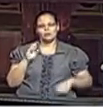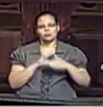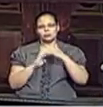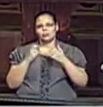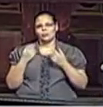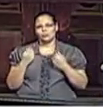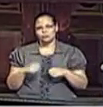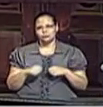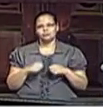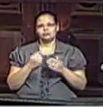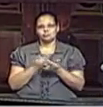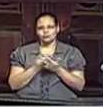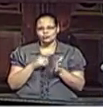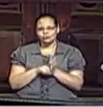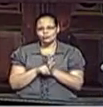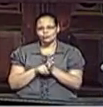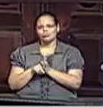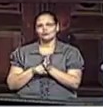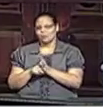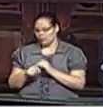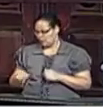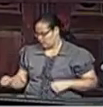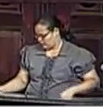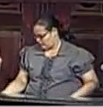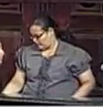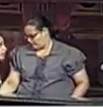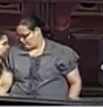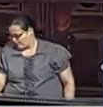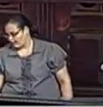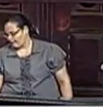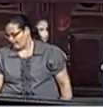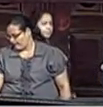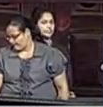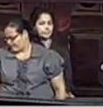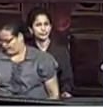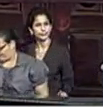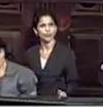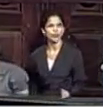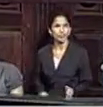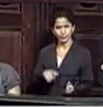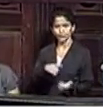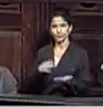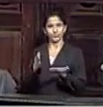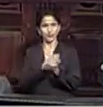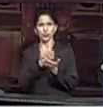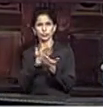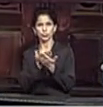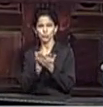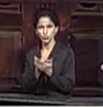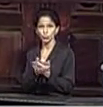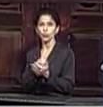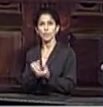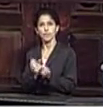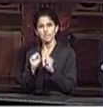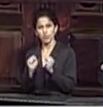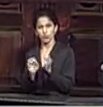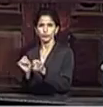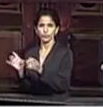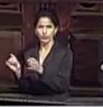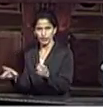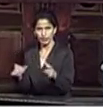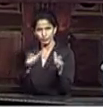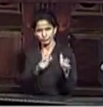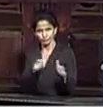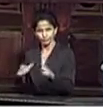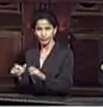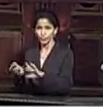de se estudar uma venda ou uma concessão na área de distribuição por áreas e lotes e regiões do